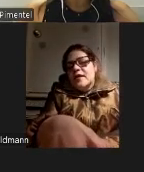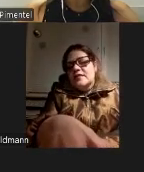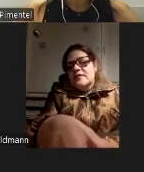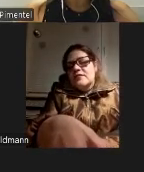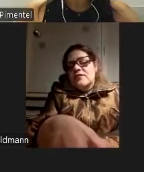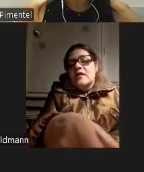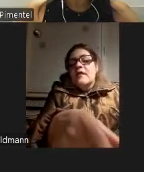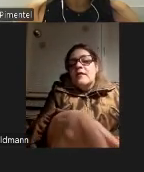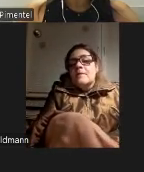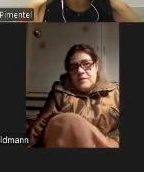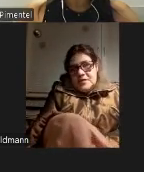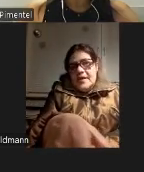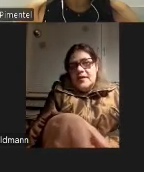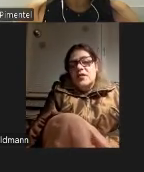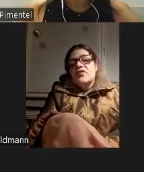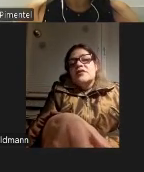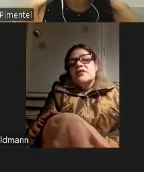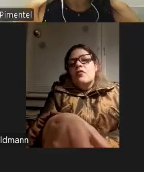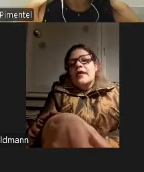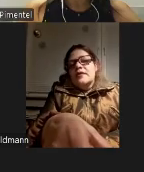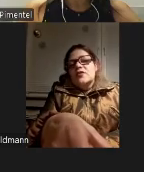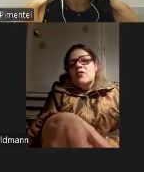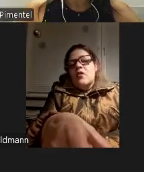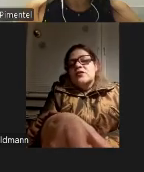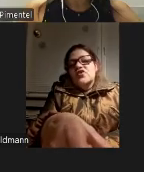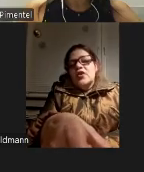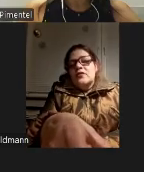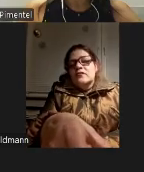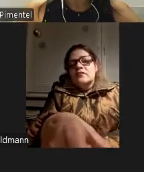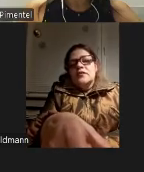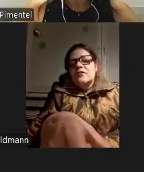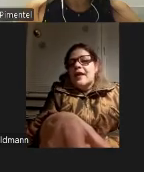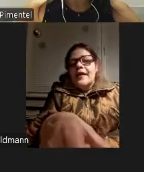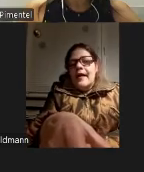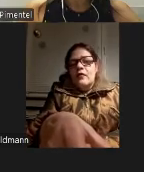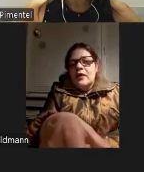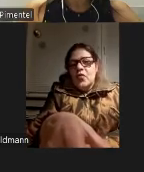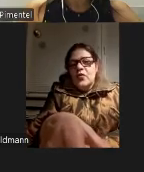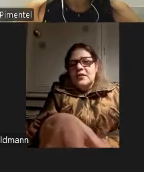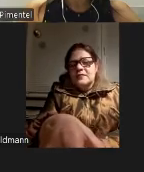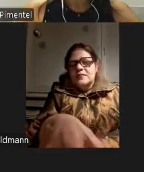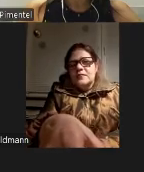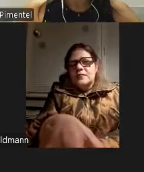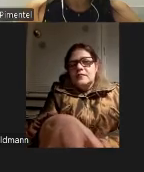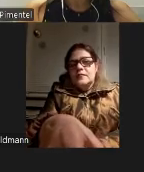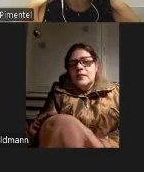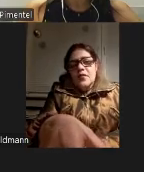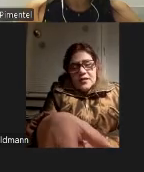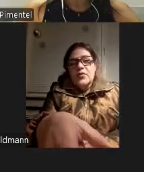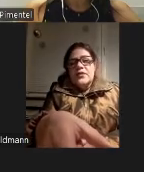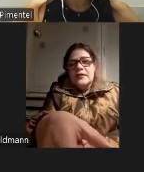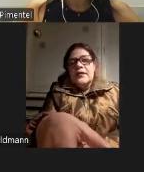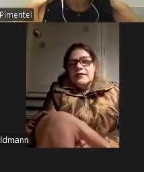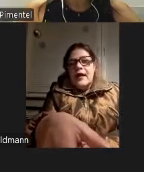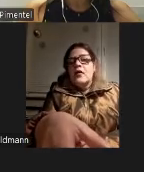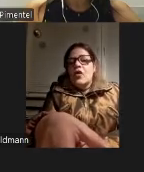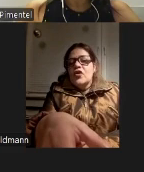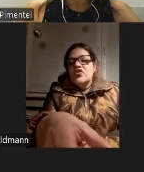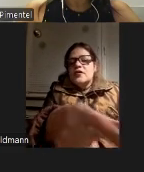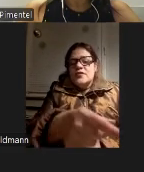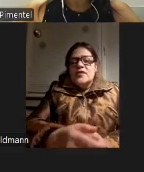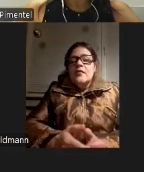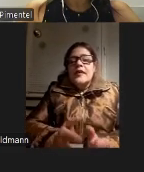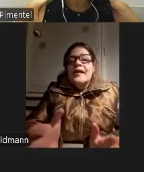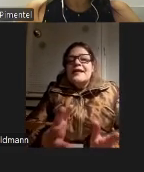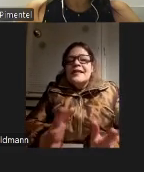teste desse, certo? E você souber que seu oxigênio não está legal à noite, você podia tentar